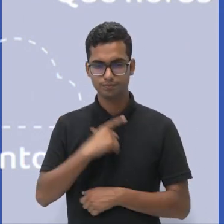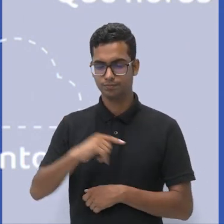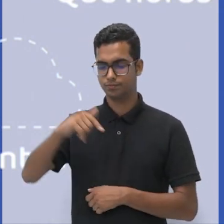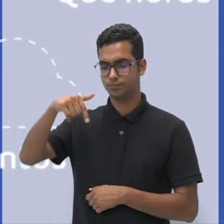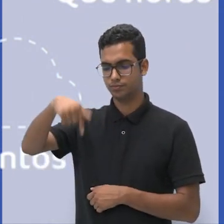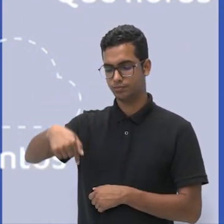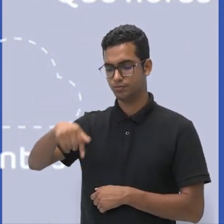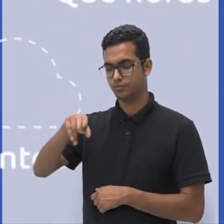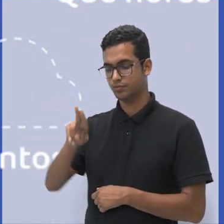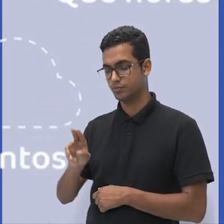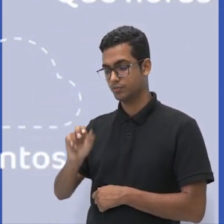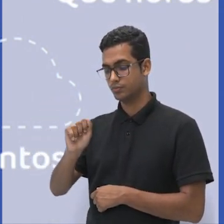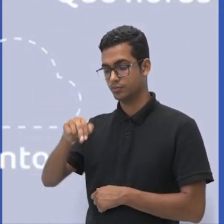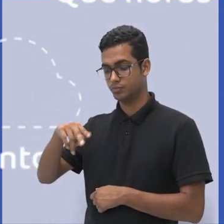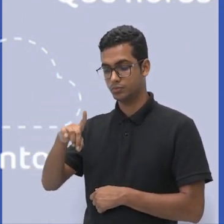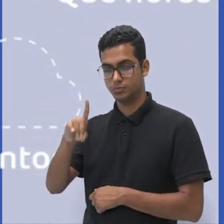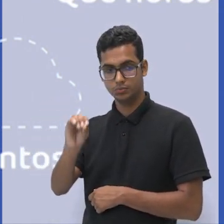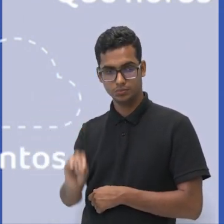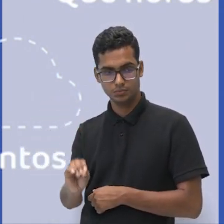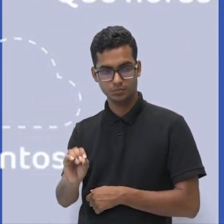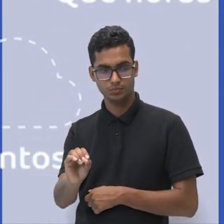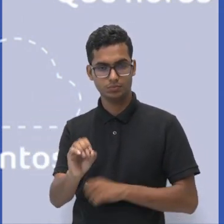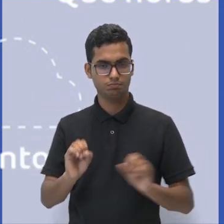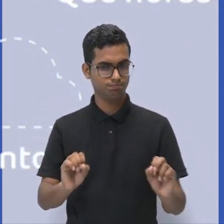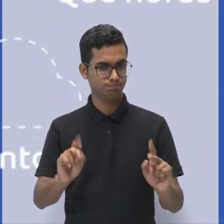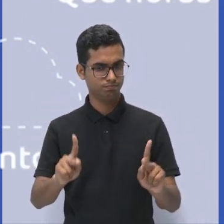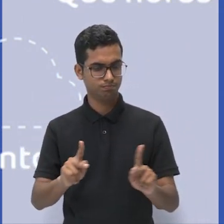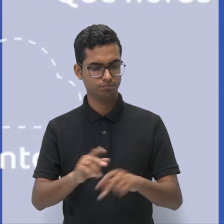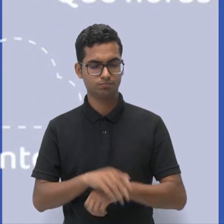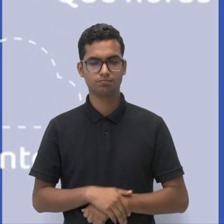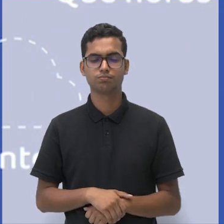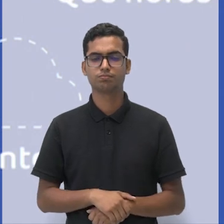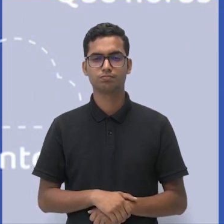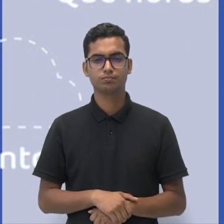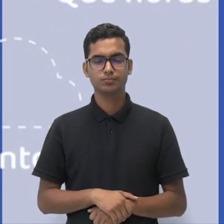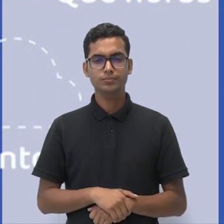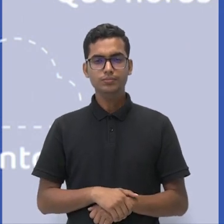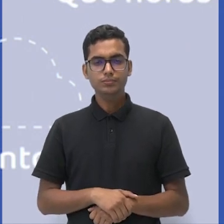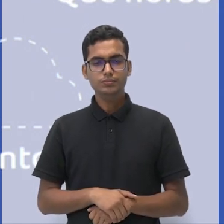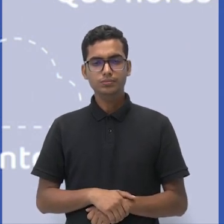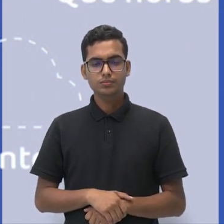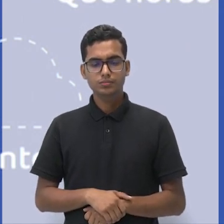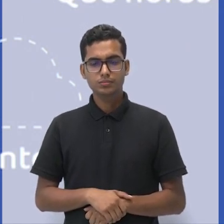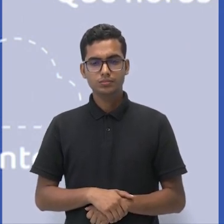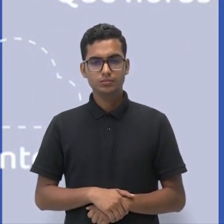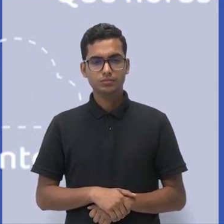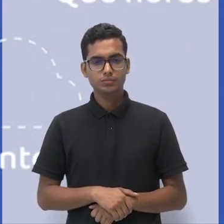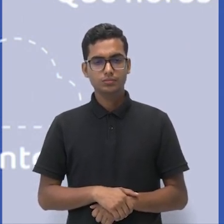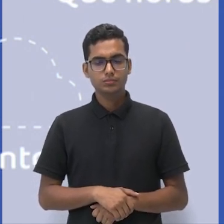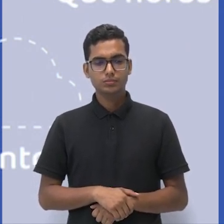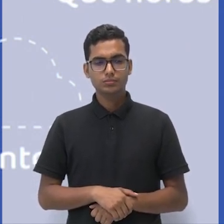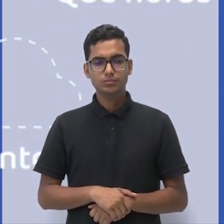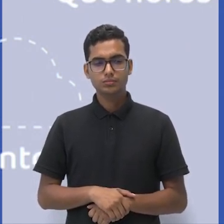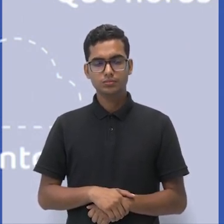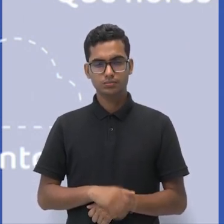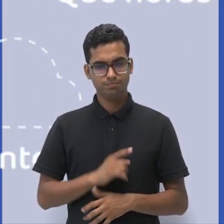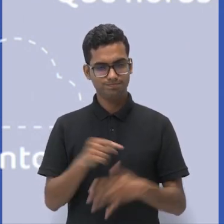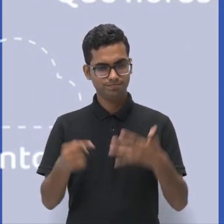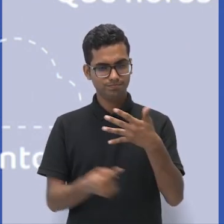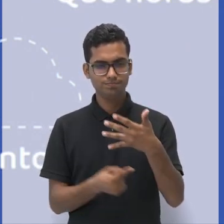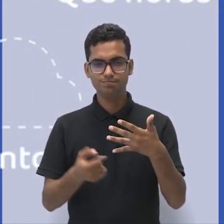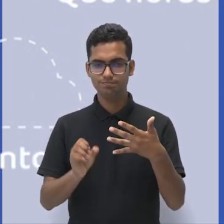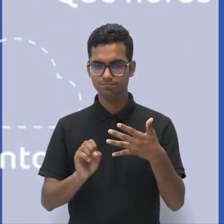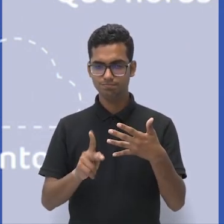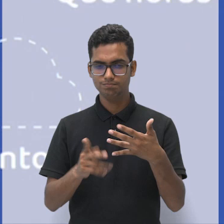Esse W aí com som de U, when, ok. Então, when significa quando, sobraram só